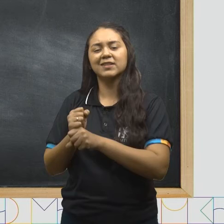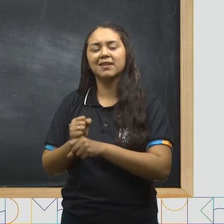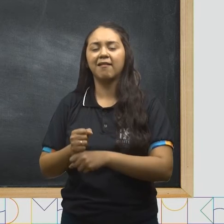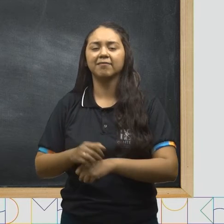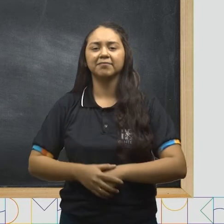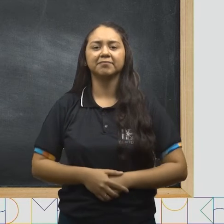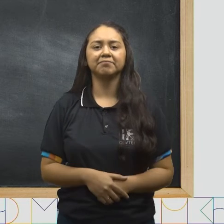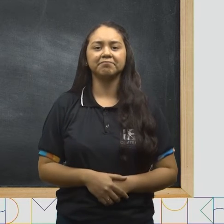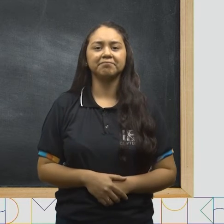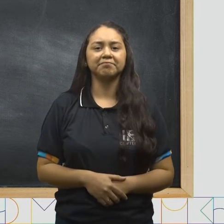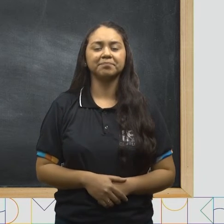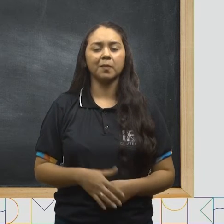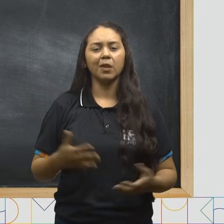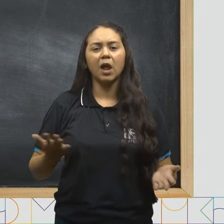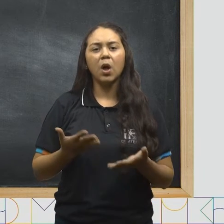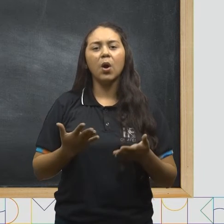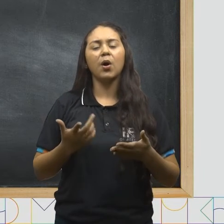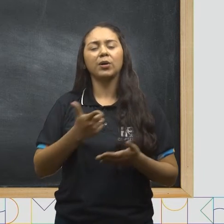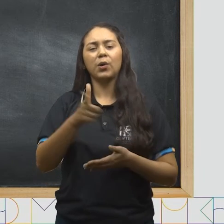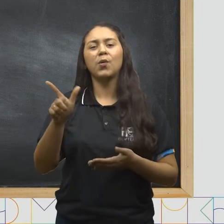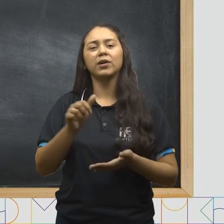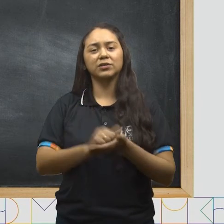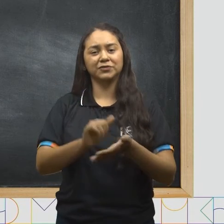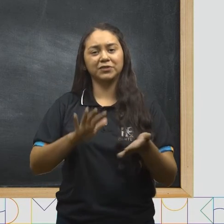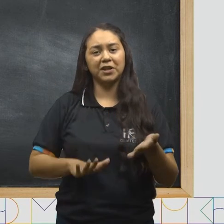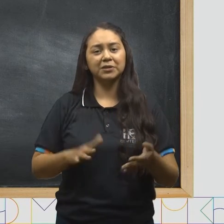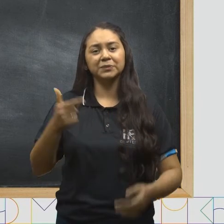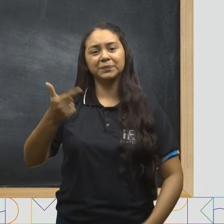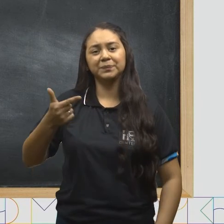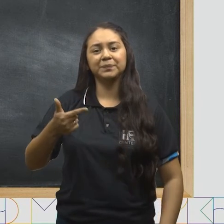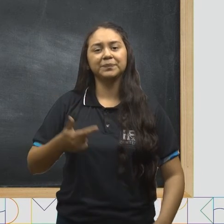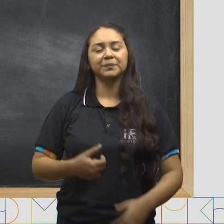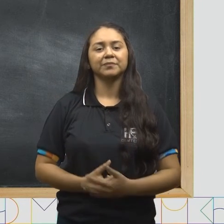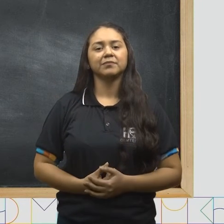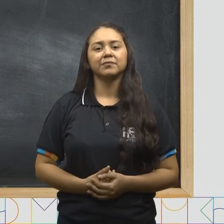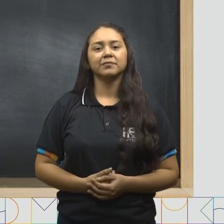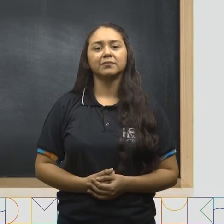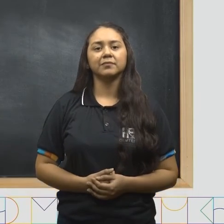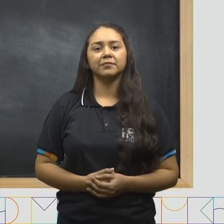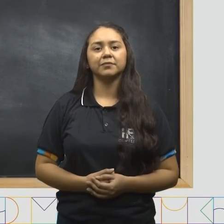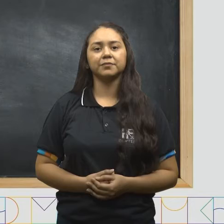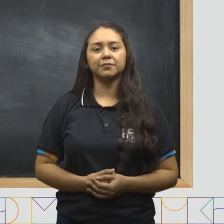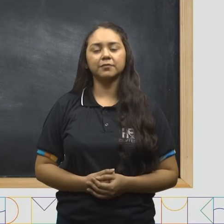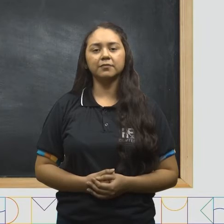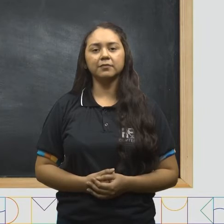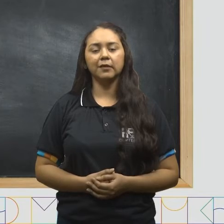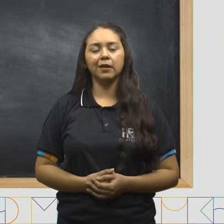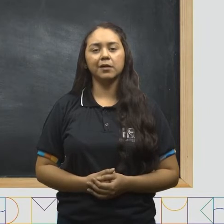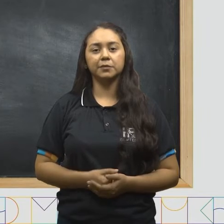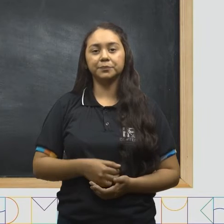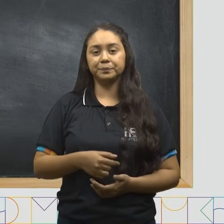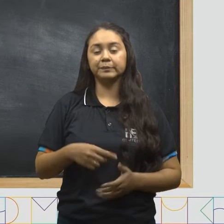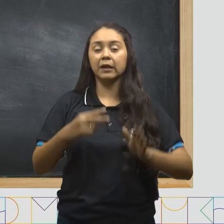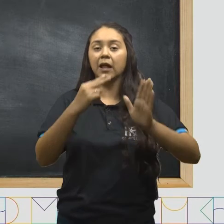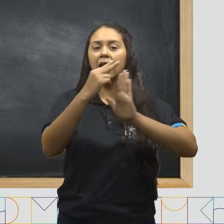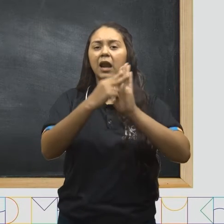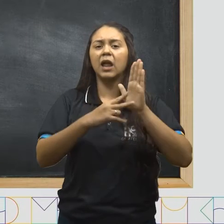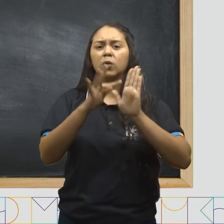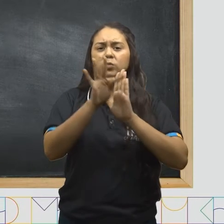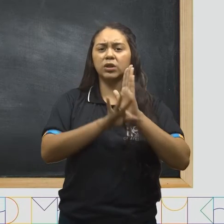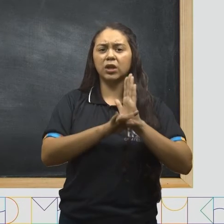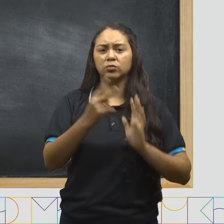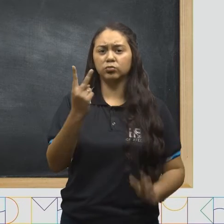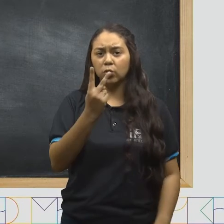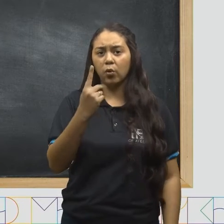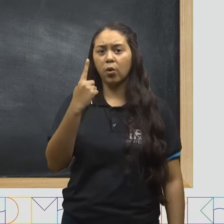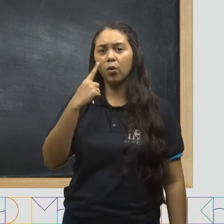último, revisar. Passemos agora para a atividade número 2. Leia os textos abaixo